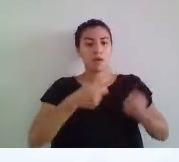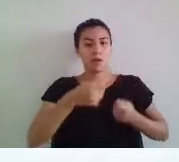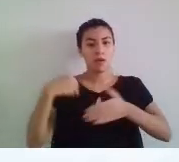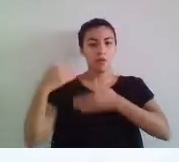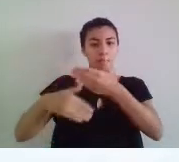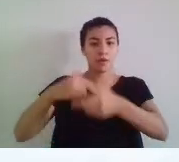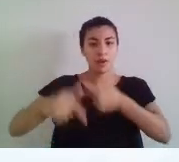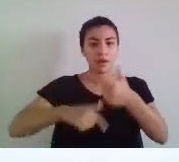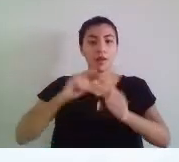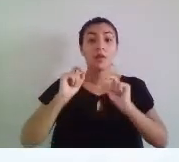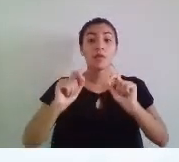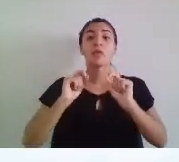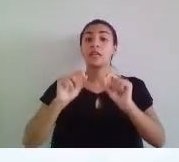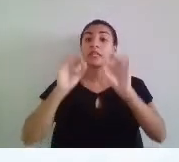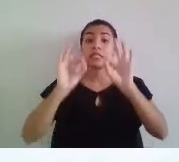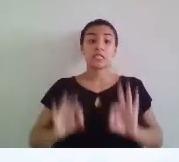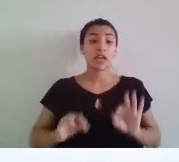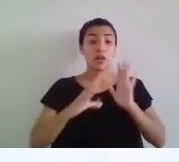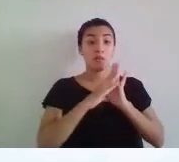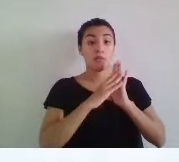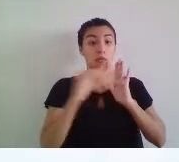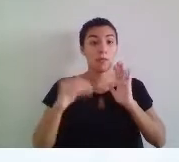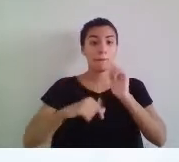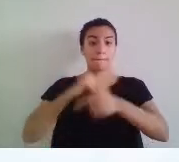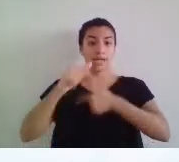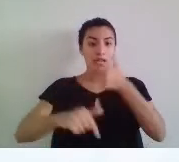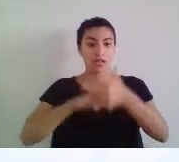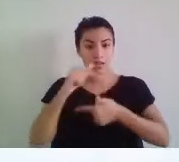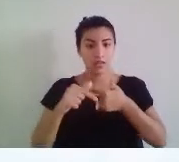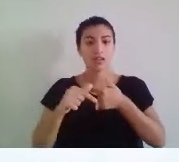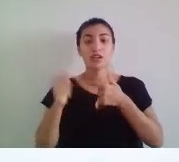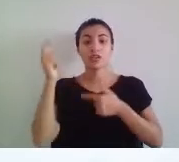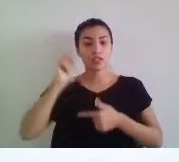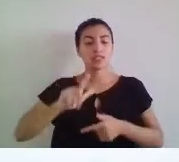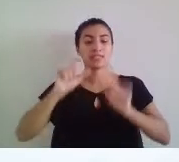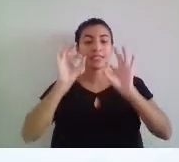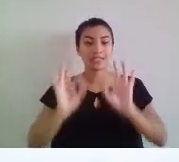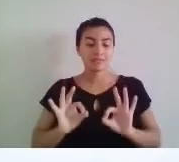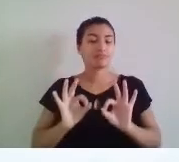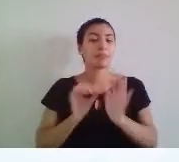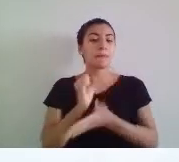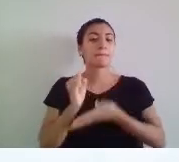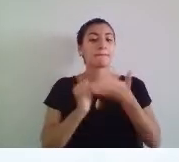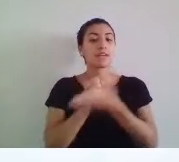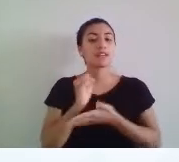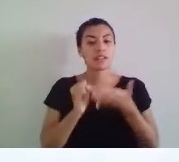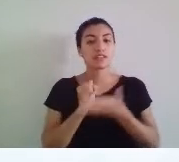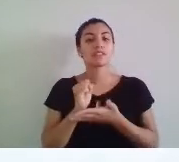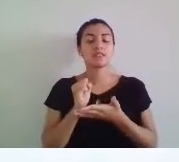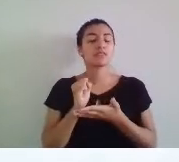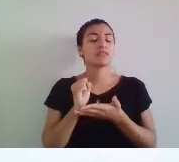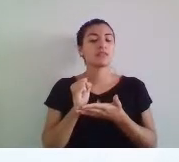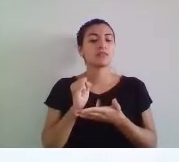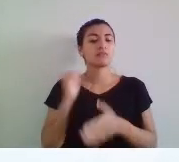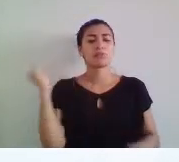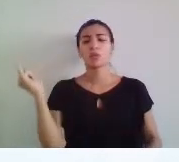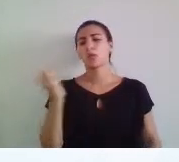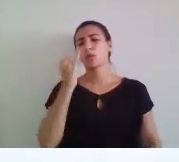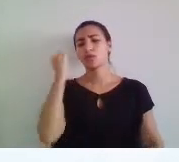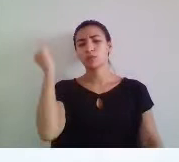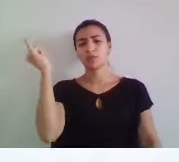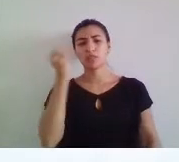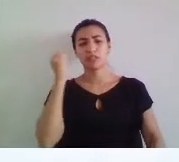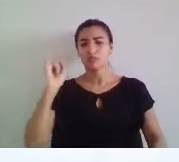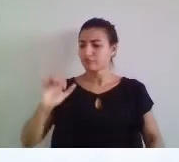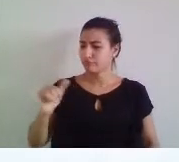que é justamente o modelo de produção que funciona com base num fundamento essencial de